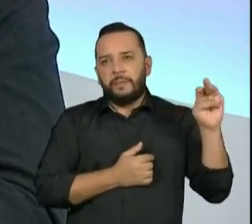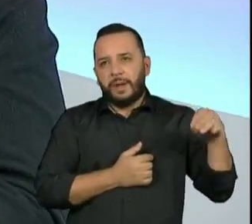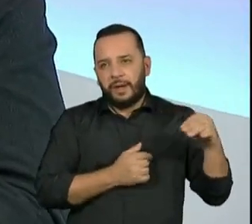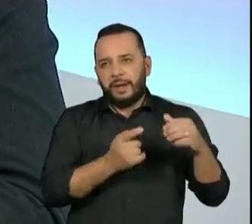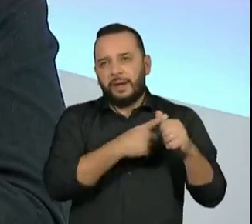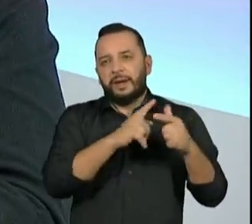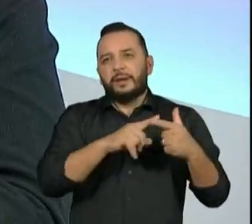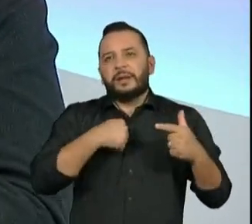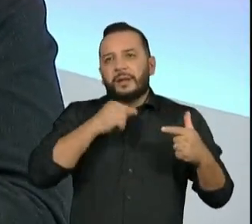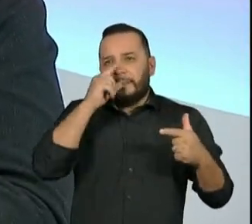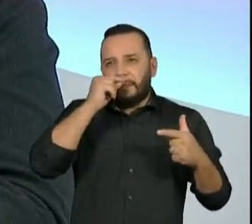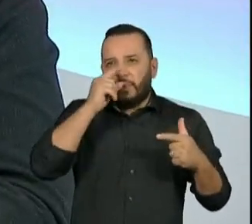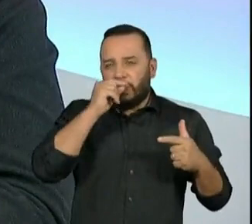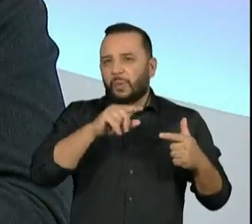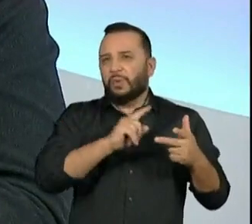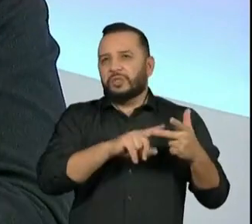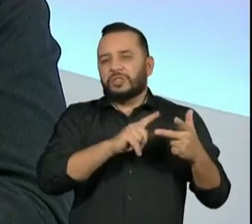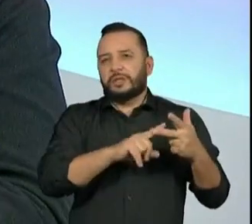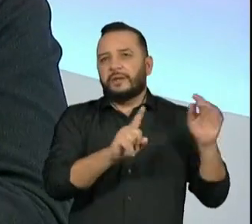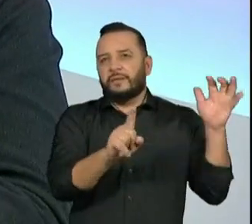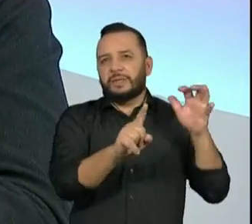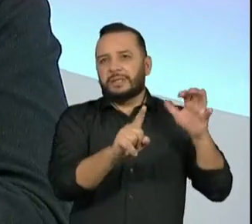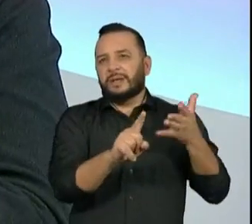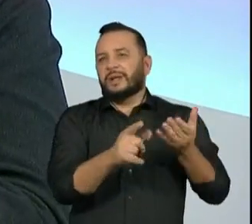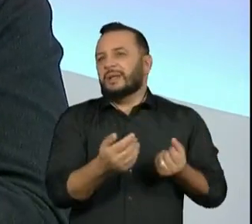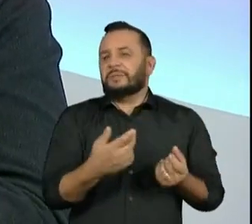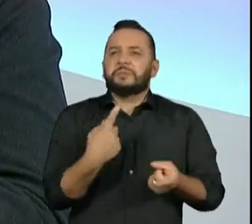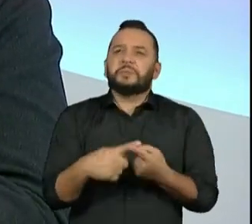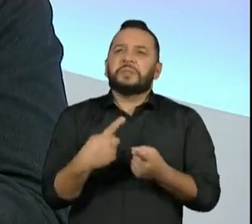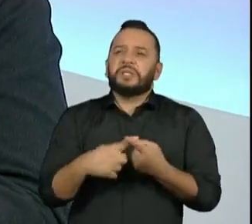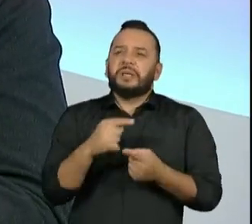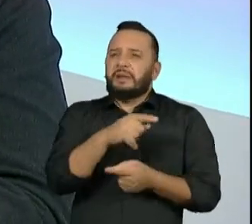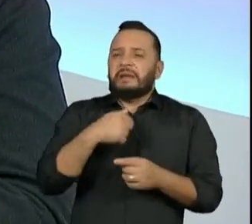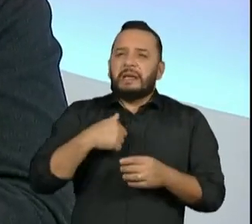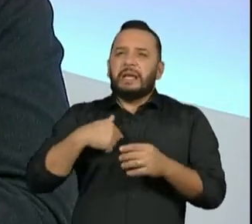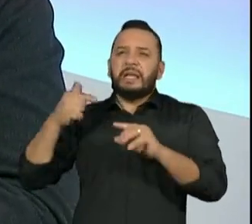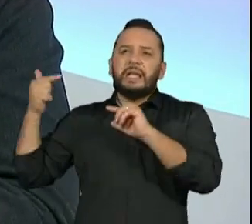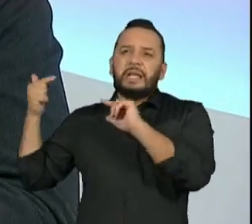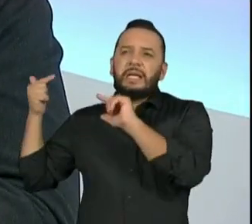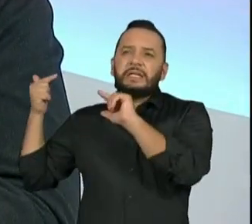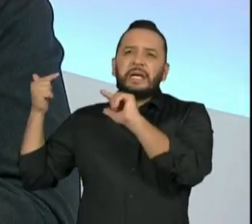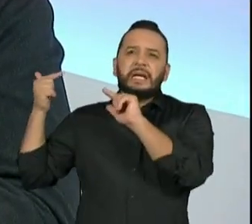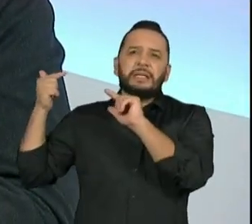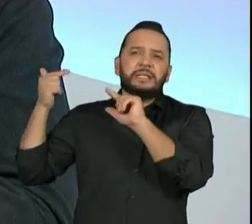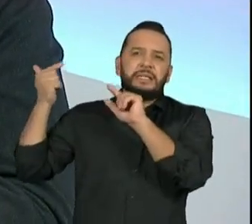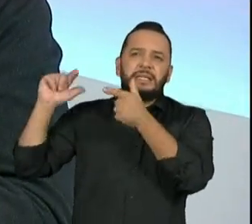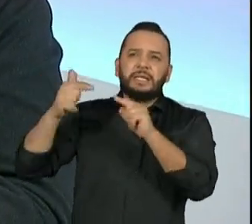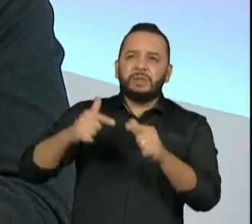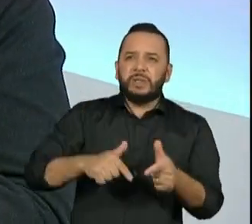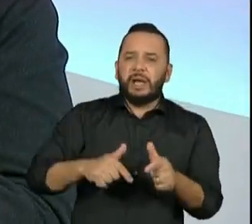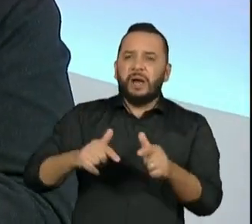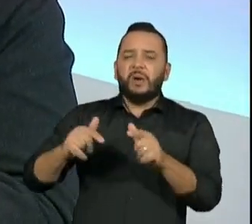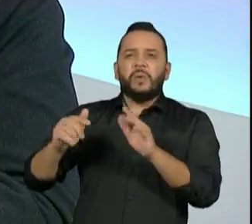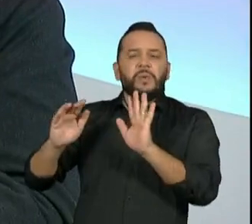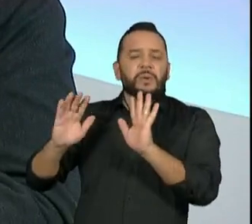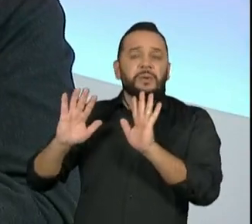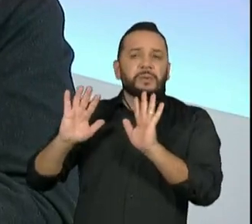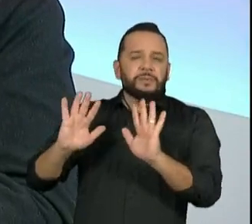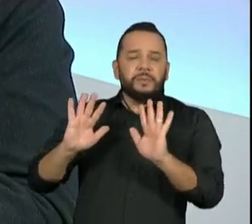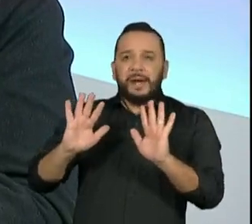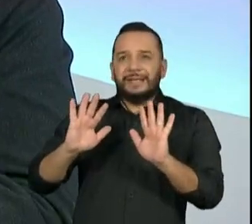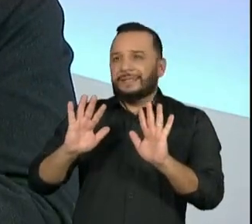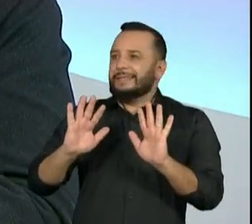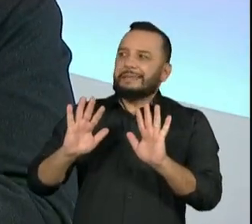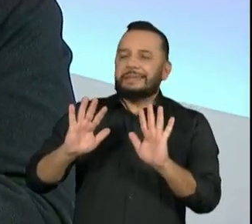Netanyahu. Em que medida você acha que esse conservadorismo pós-ocidental do Bolsonaro impactou a imagem do Brasil